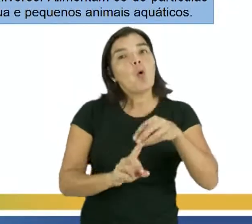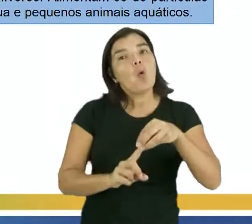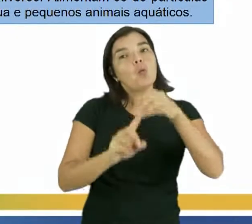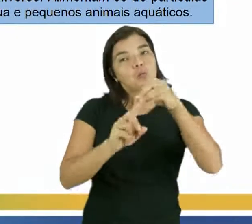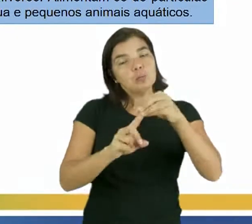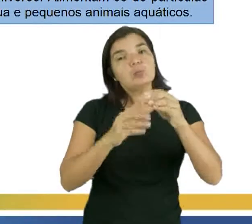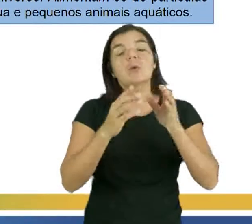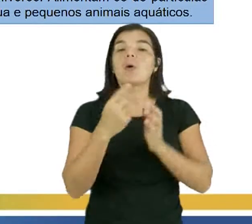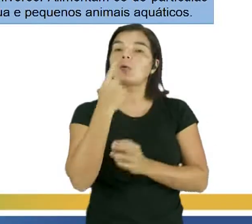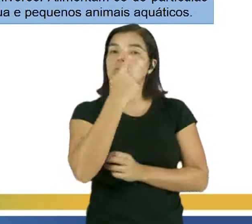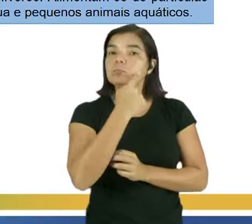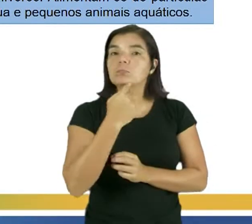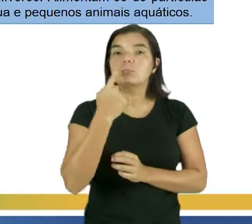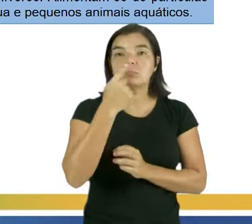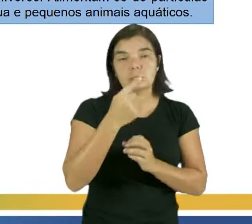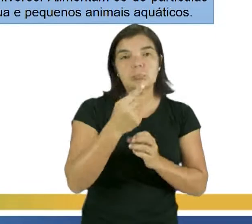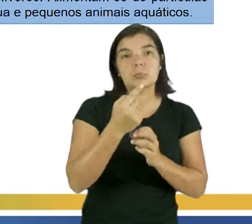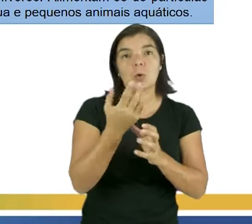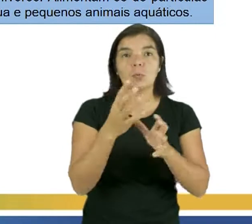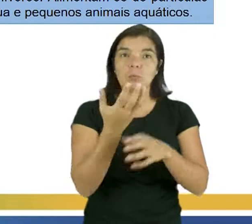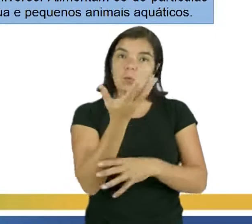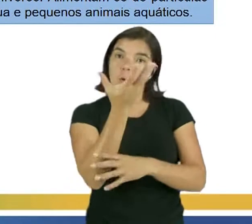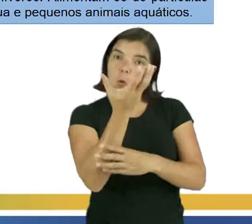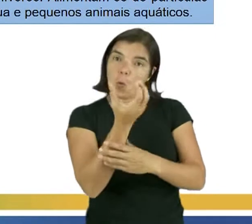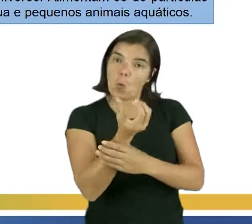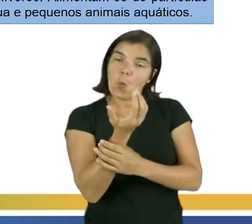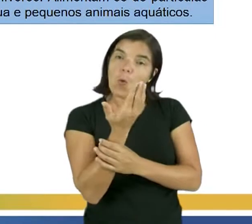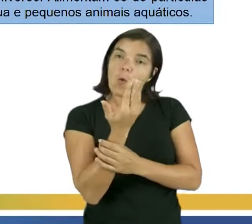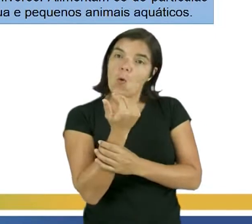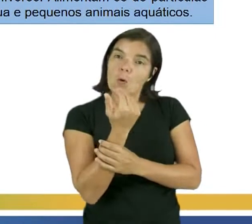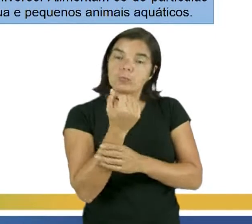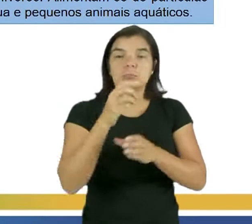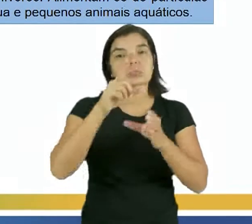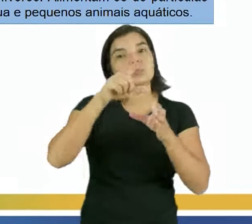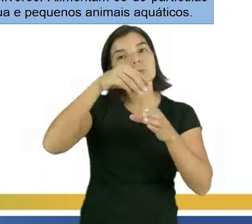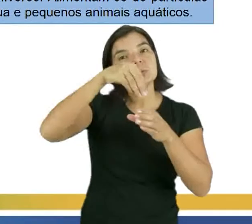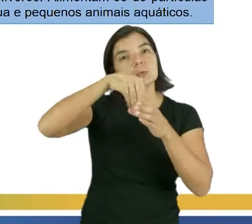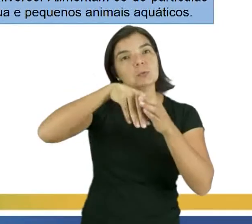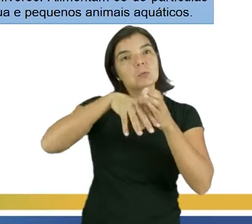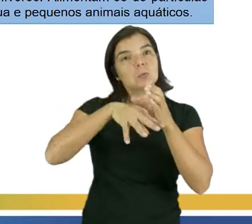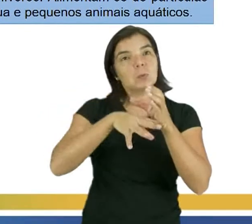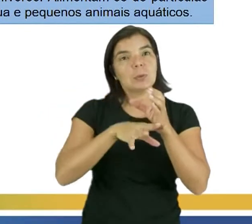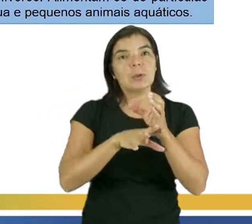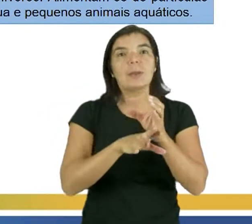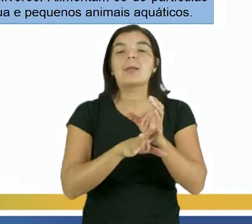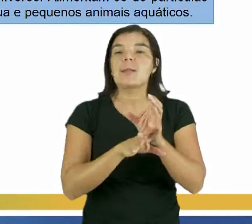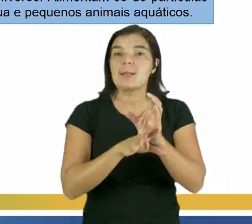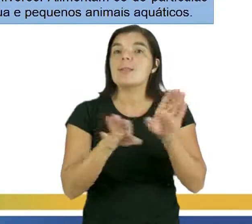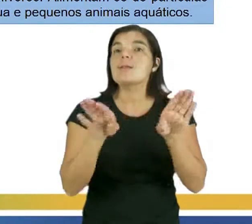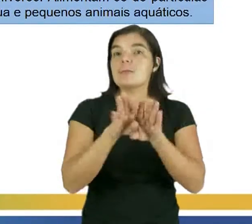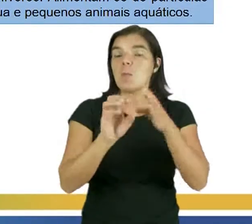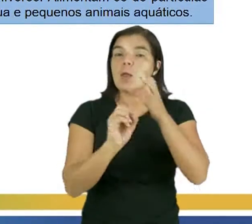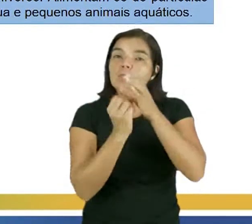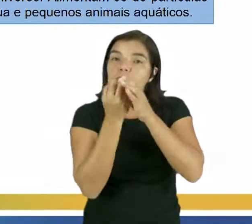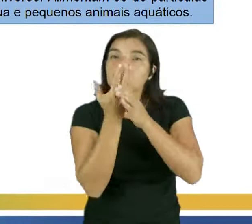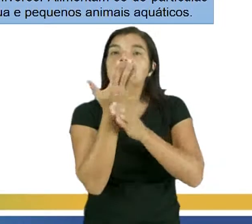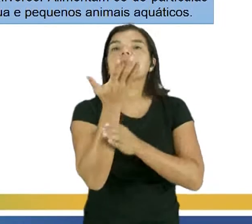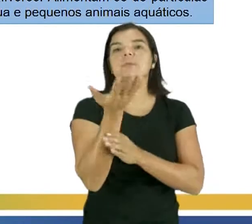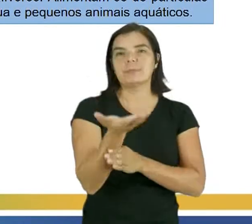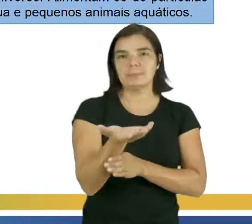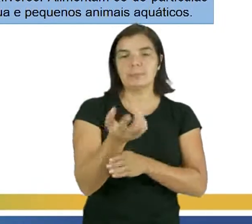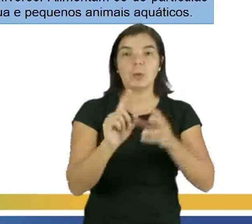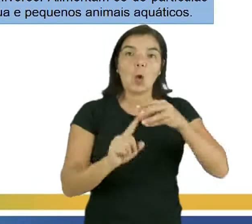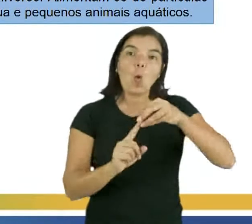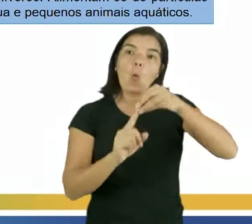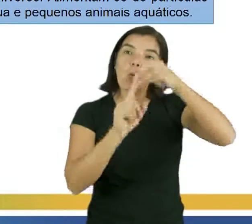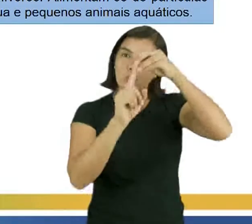têm, que é a boca, vai ser por onde o alimento vai entrar e também por onde o alimento vai sair. Então, eles têm uma